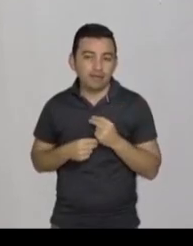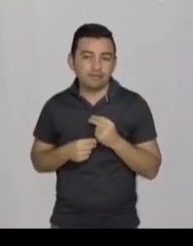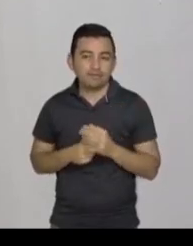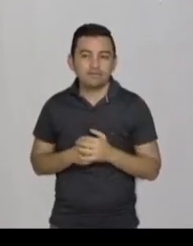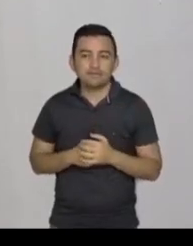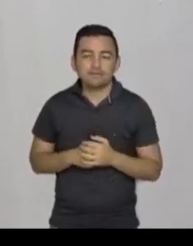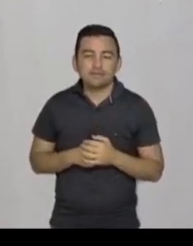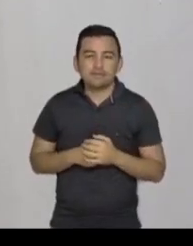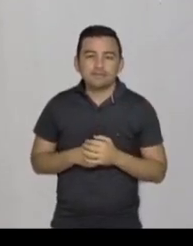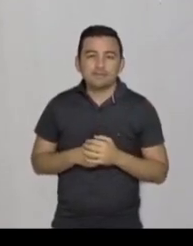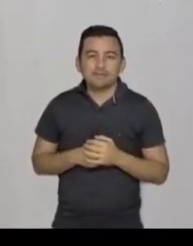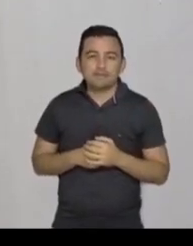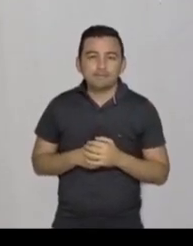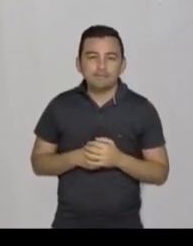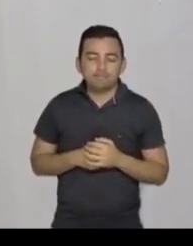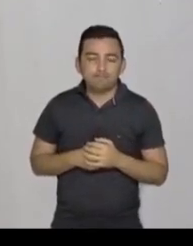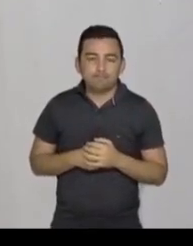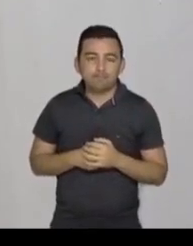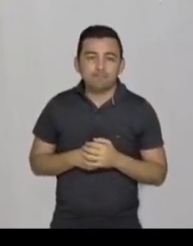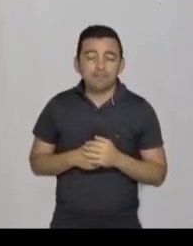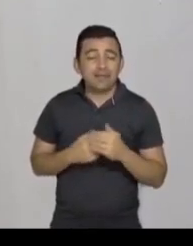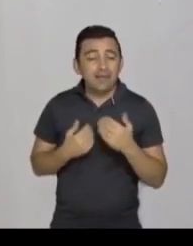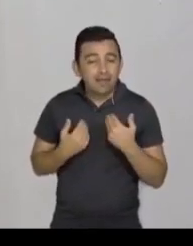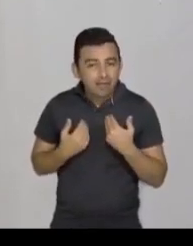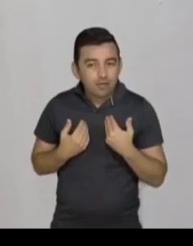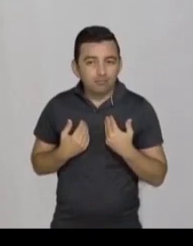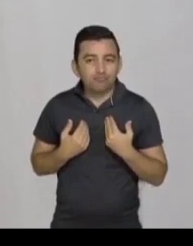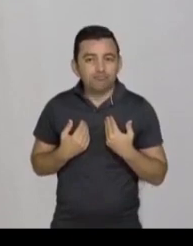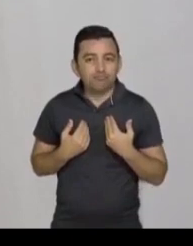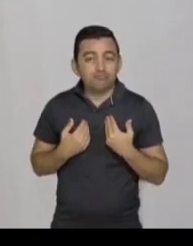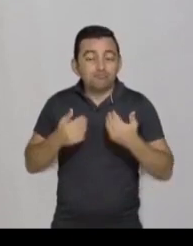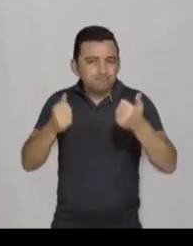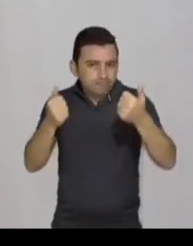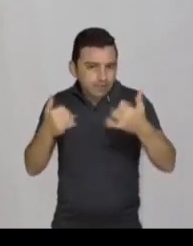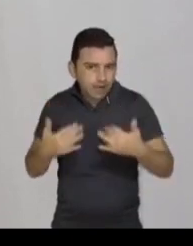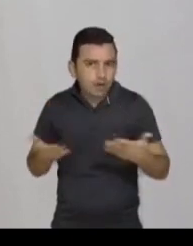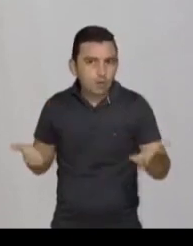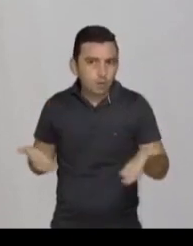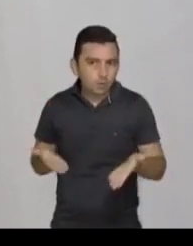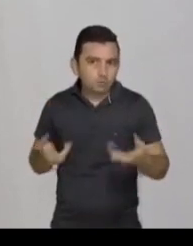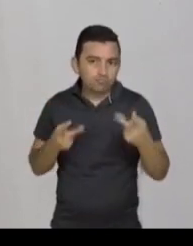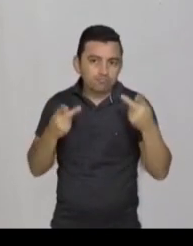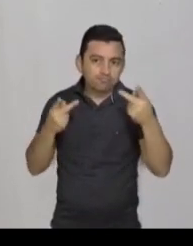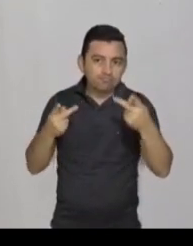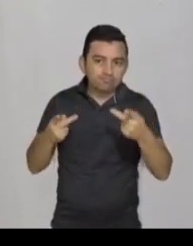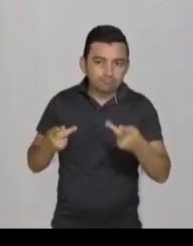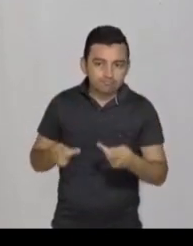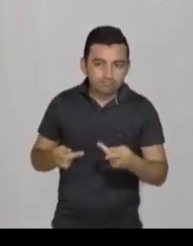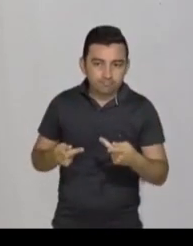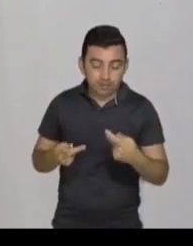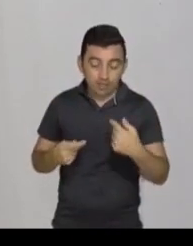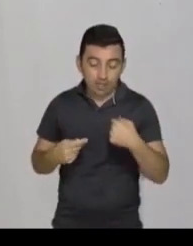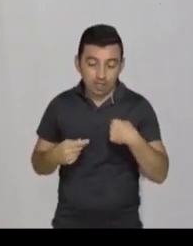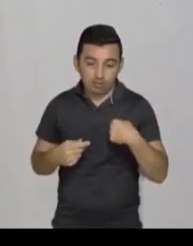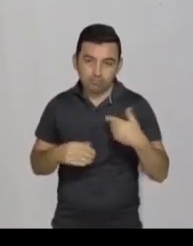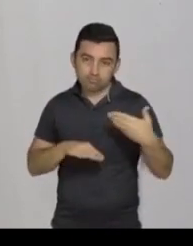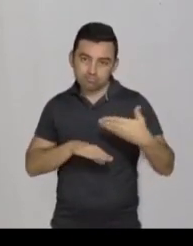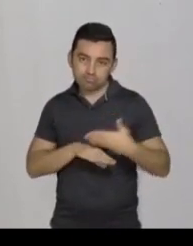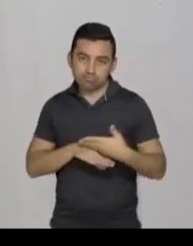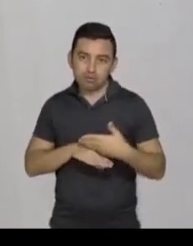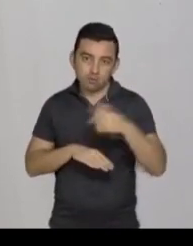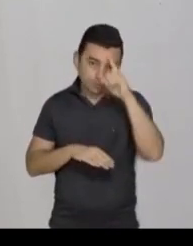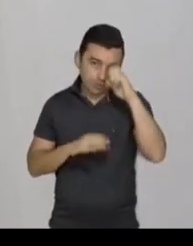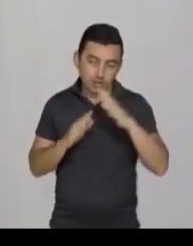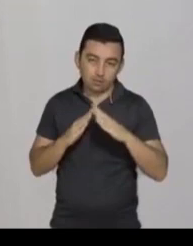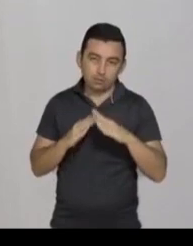bem eu eu venho falar hoje sobre uma visita que eu recebi de pessoas ligadas ao Hospital